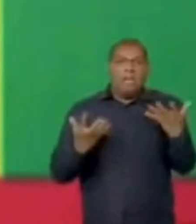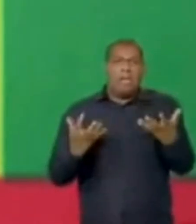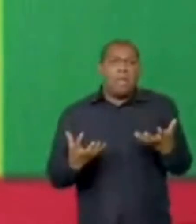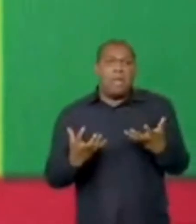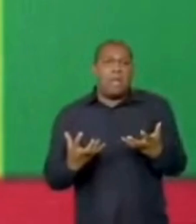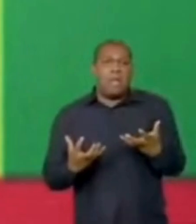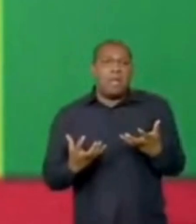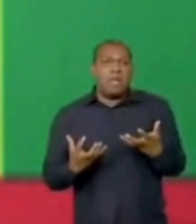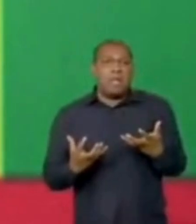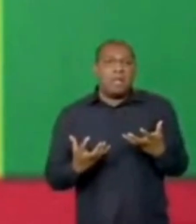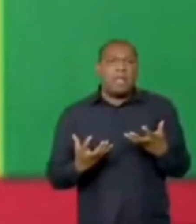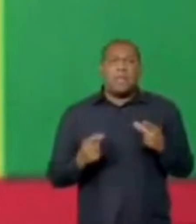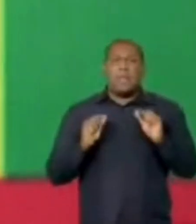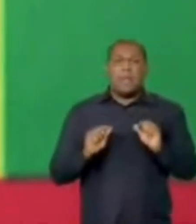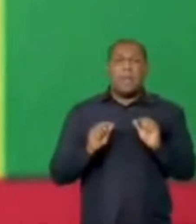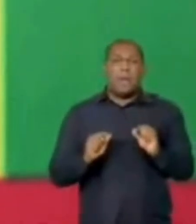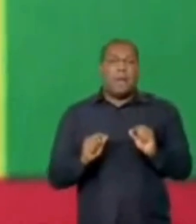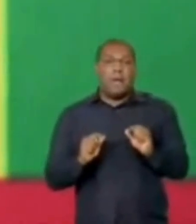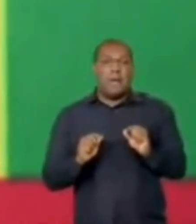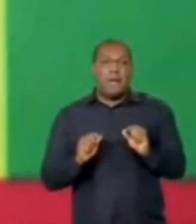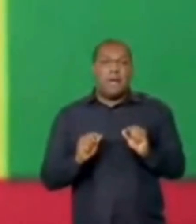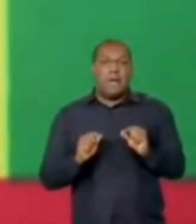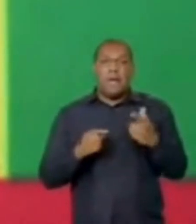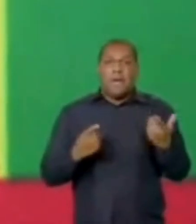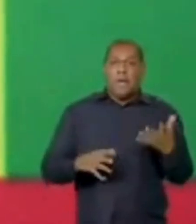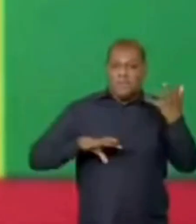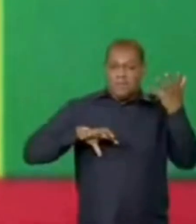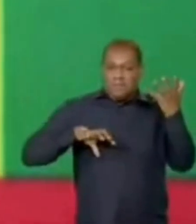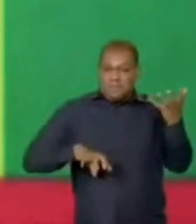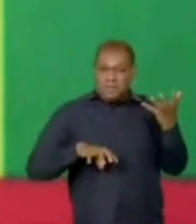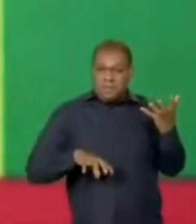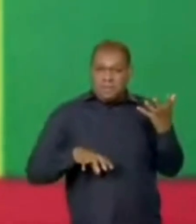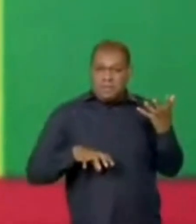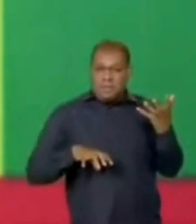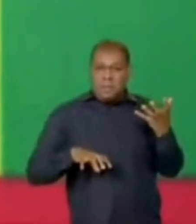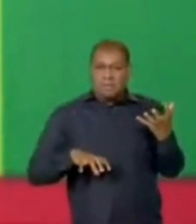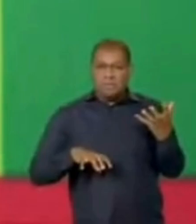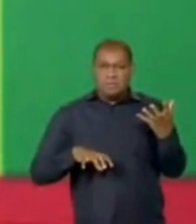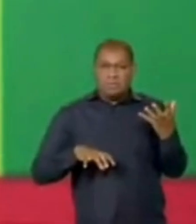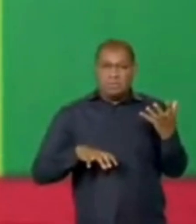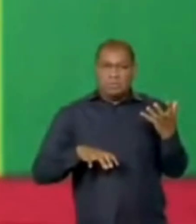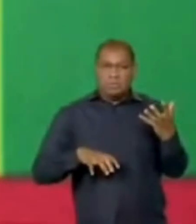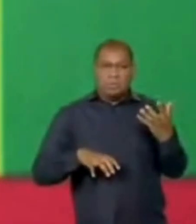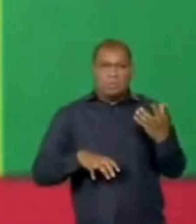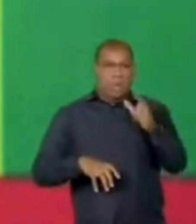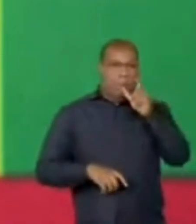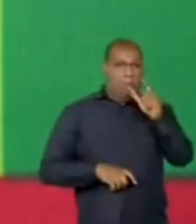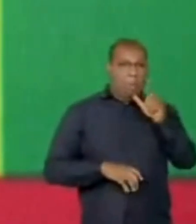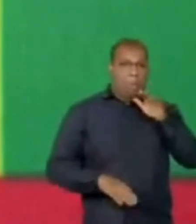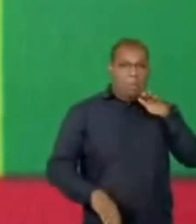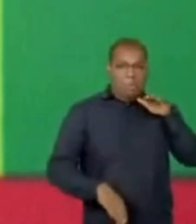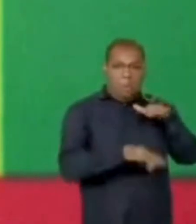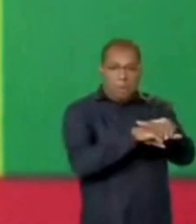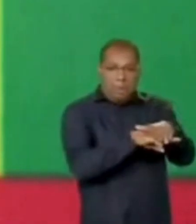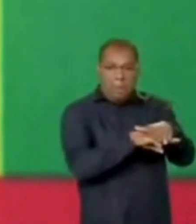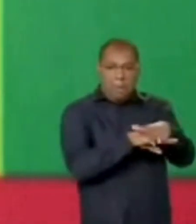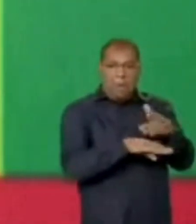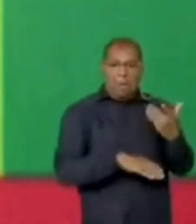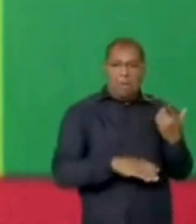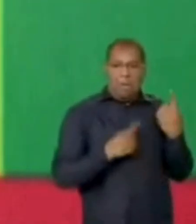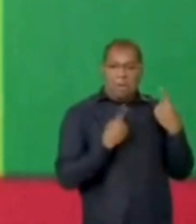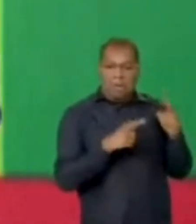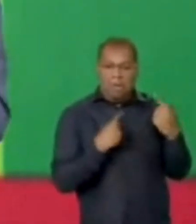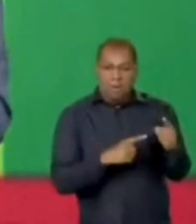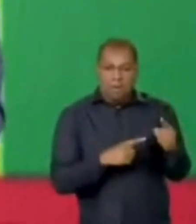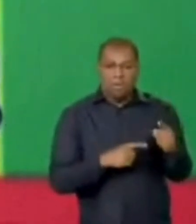governo alterou informações da Previdência Social neste ano, a fim de reduzir em cerca de